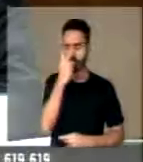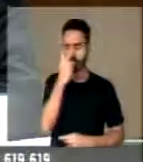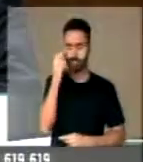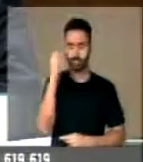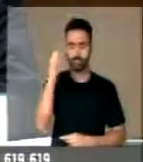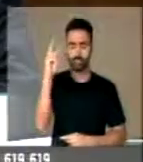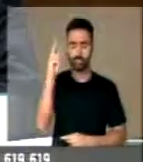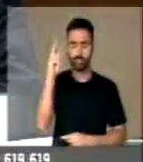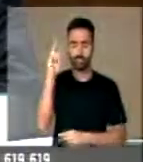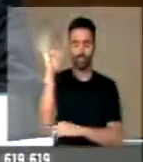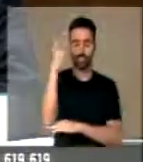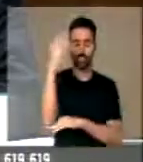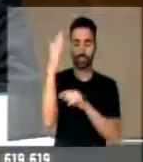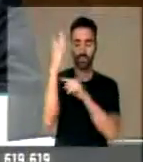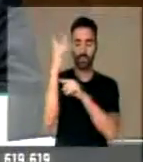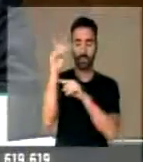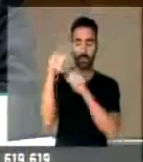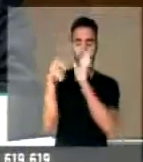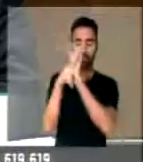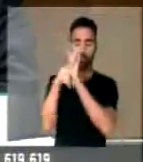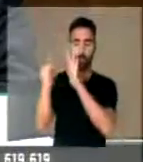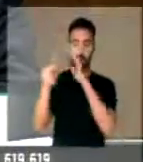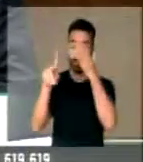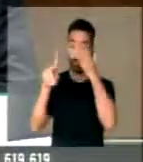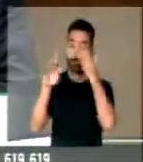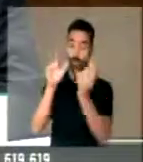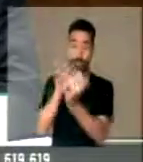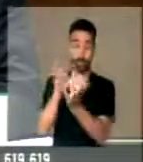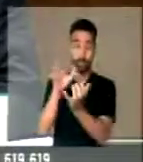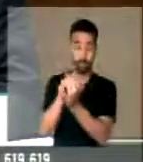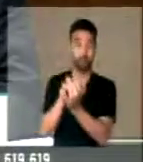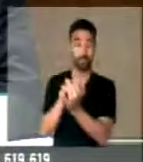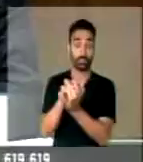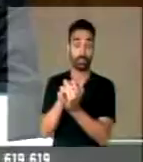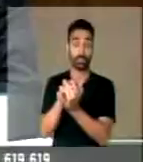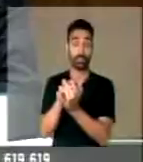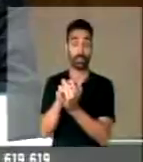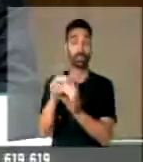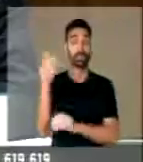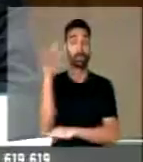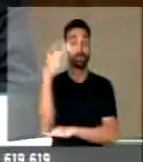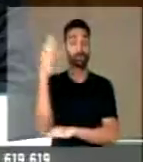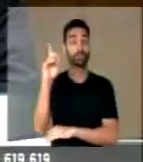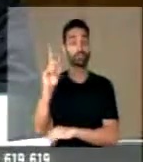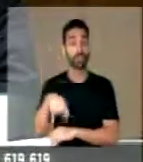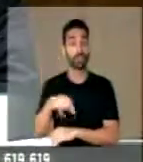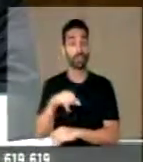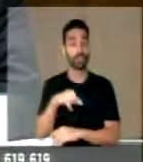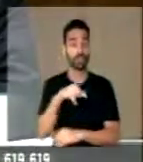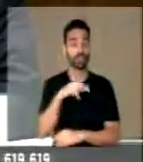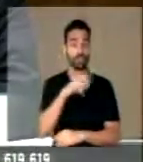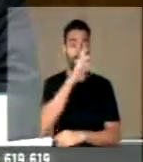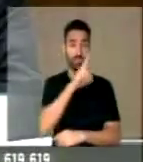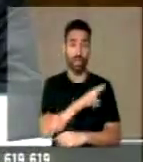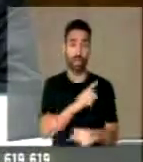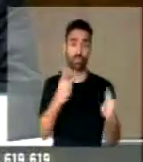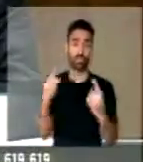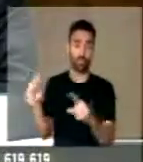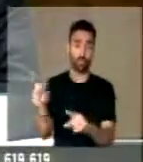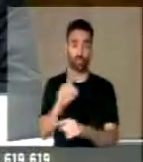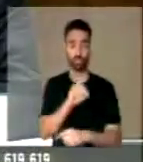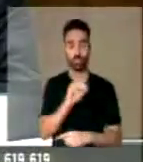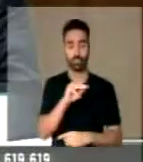azulada bandeira de Pernambuco, a mesma que foi arrastada pelo arruado pelos padres rebeldes, por Domingos